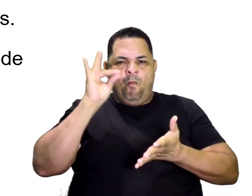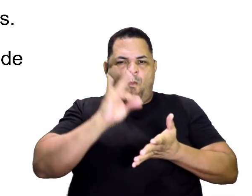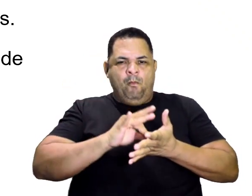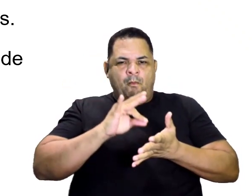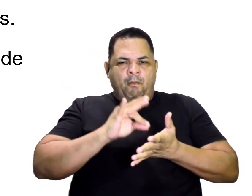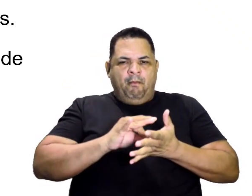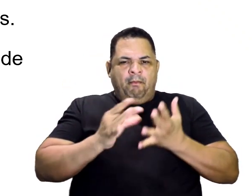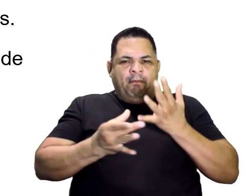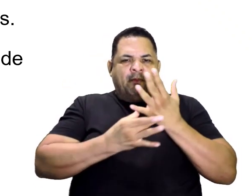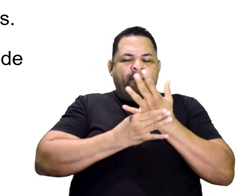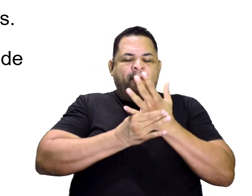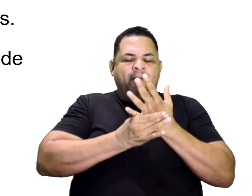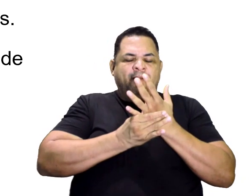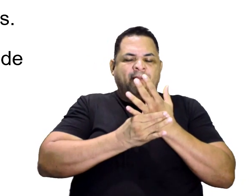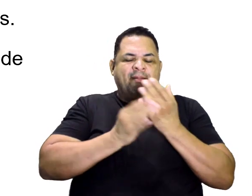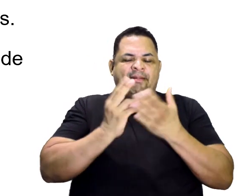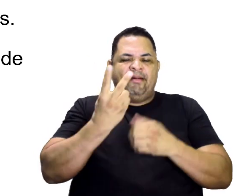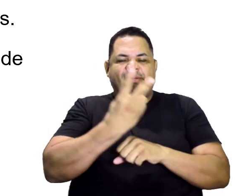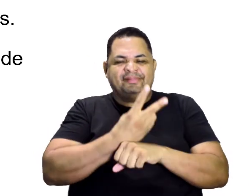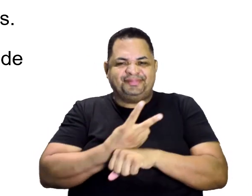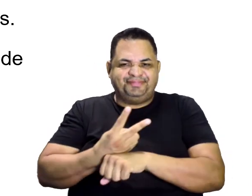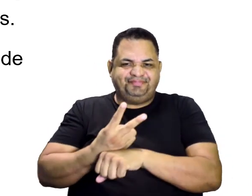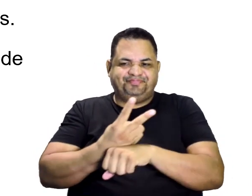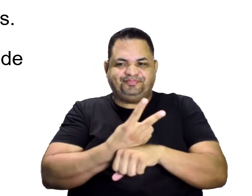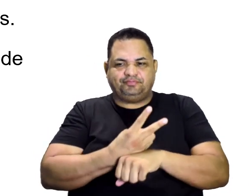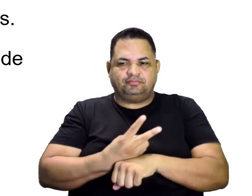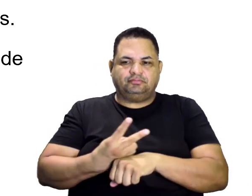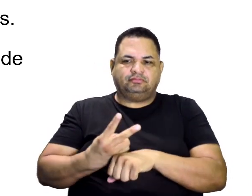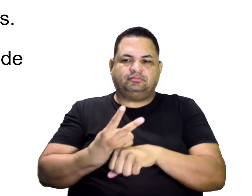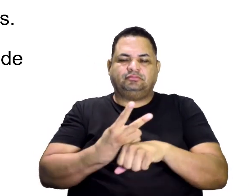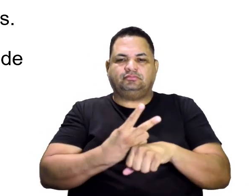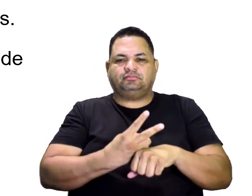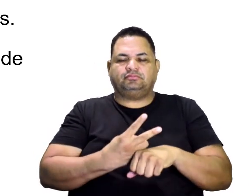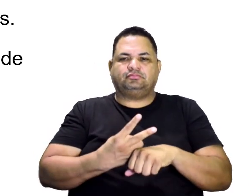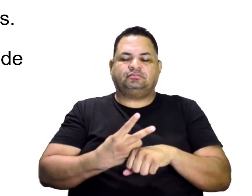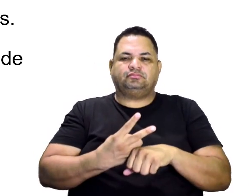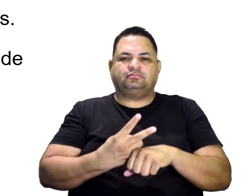né? Uma busca de